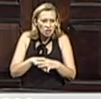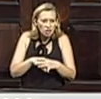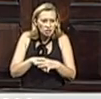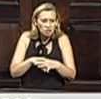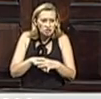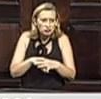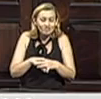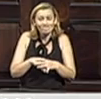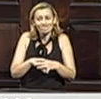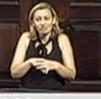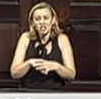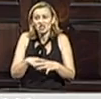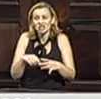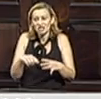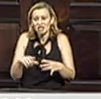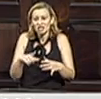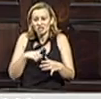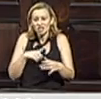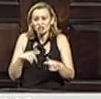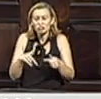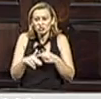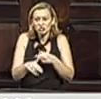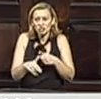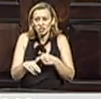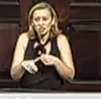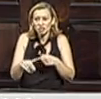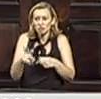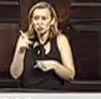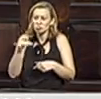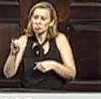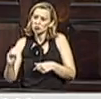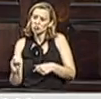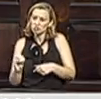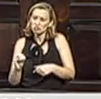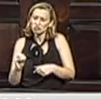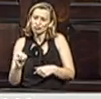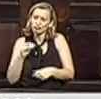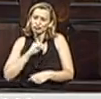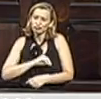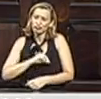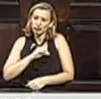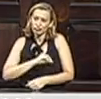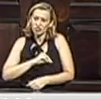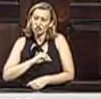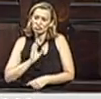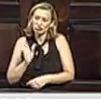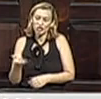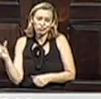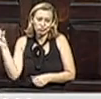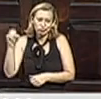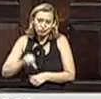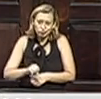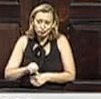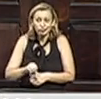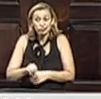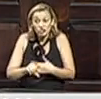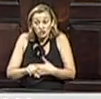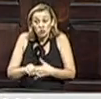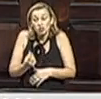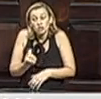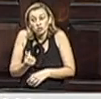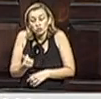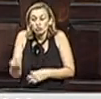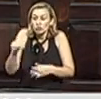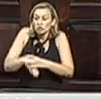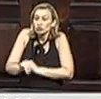de ver o piso regional de salário já completamente esgotado e votado, em homenagem à economia do Rio de Janeiro,